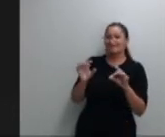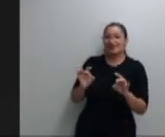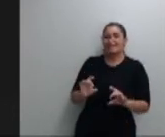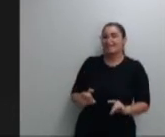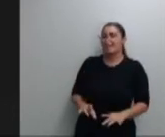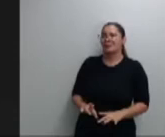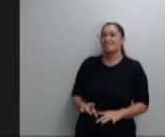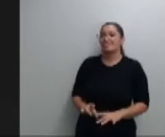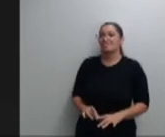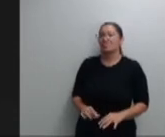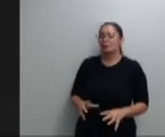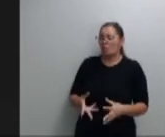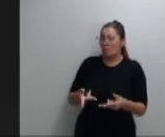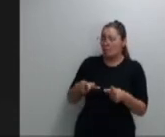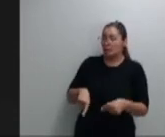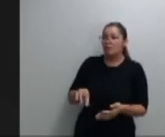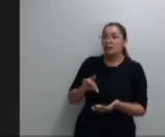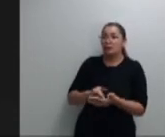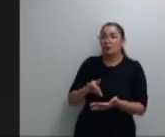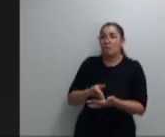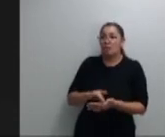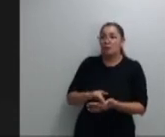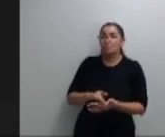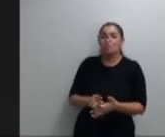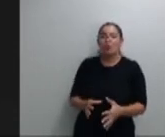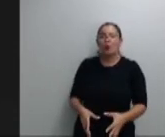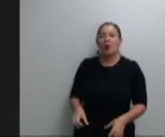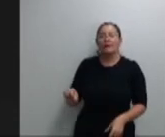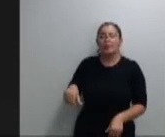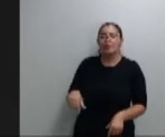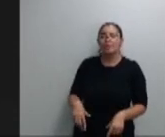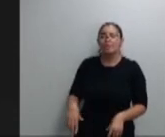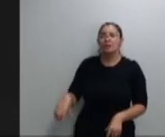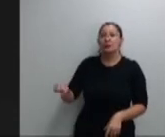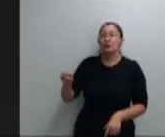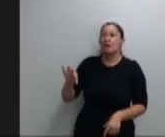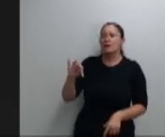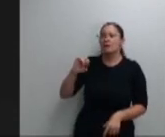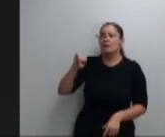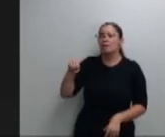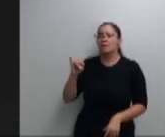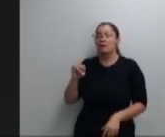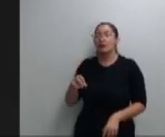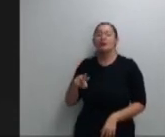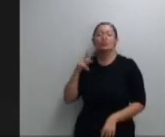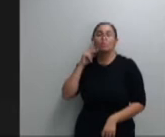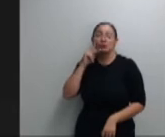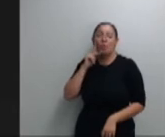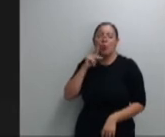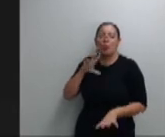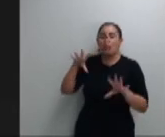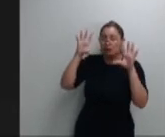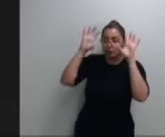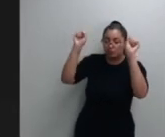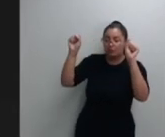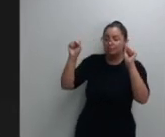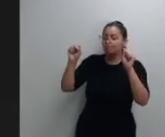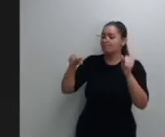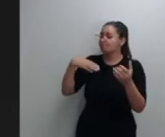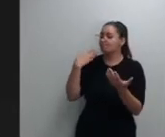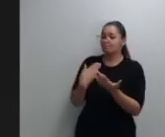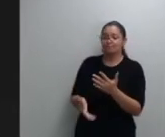seja mantido em colume o acordo do Tribunal de Justiça do Piauí e seja revogada,